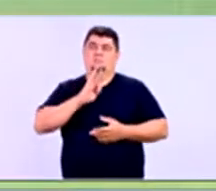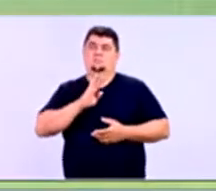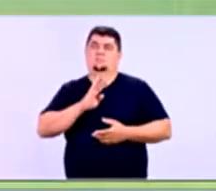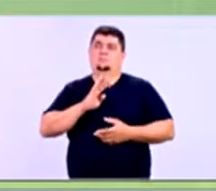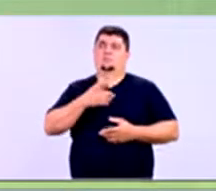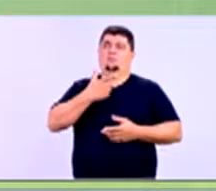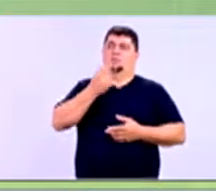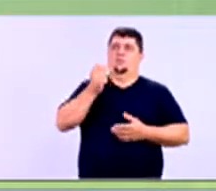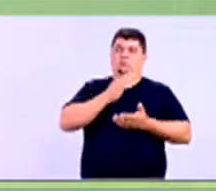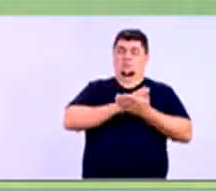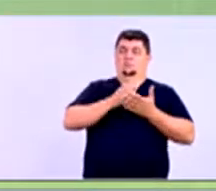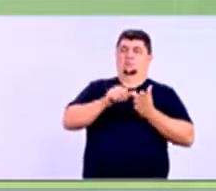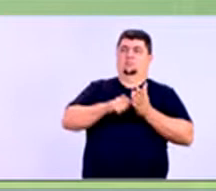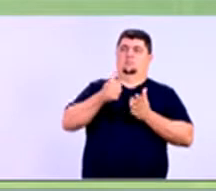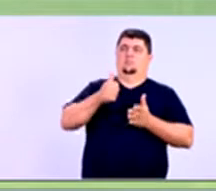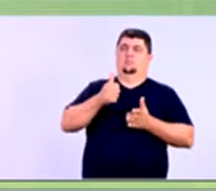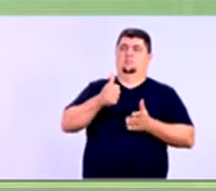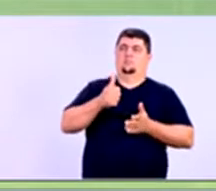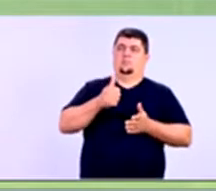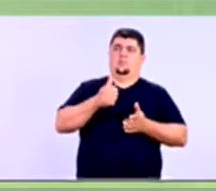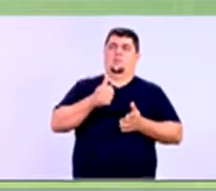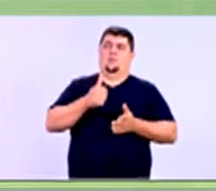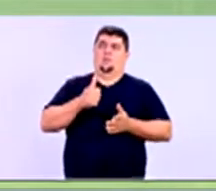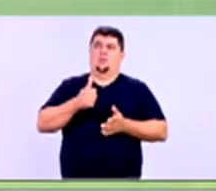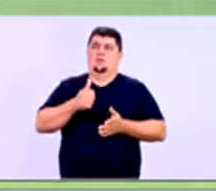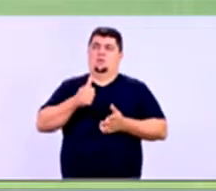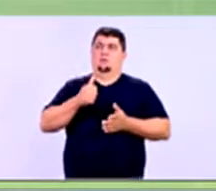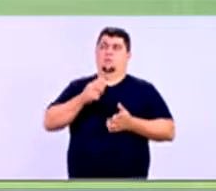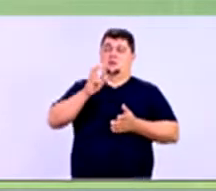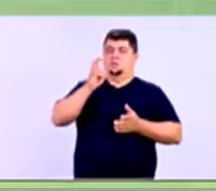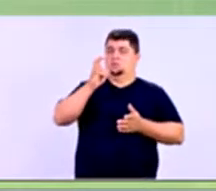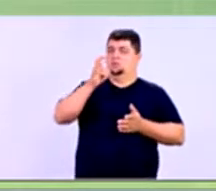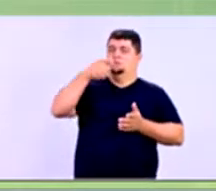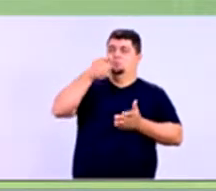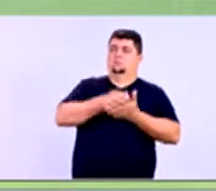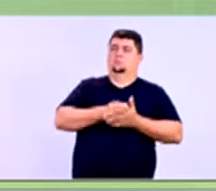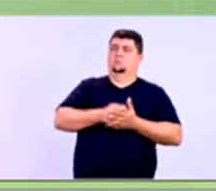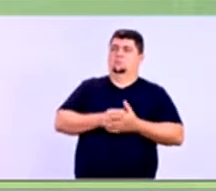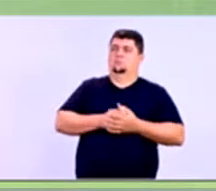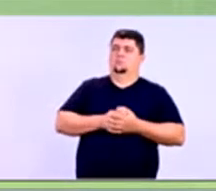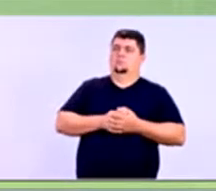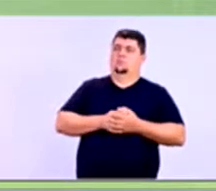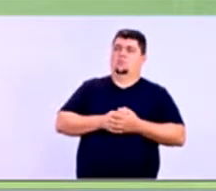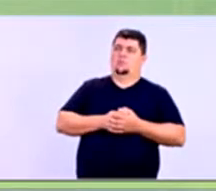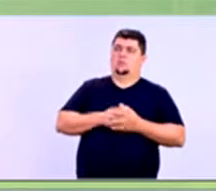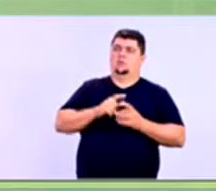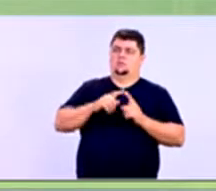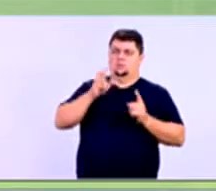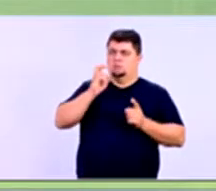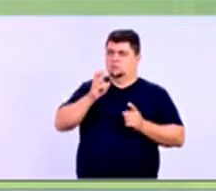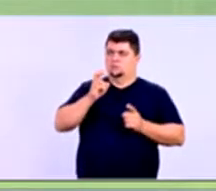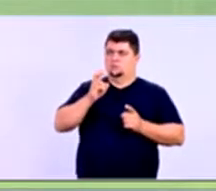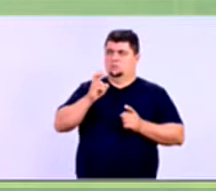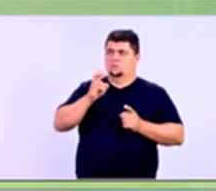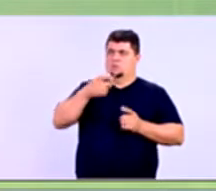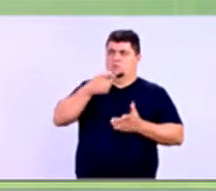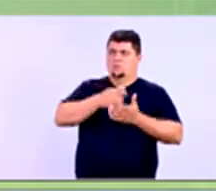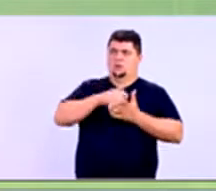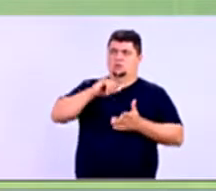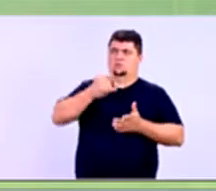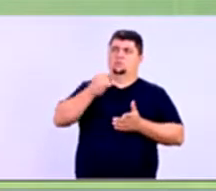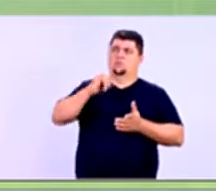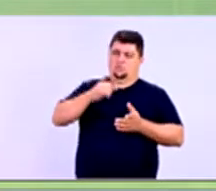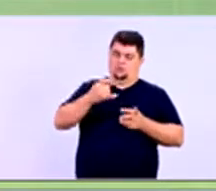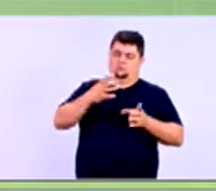mil. Vou pagar 5 mil da dívida. Mas eu vou pagar só os 5 mil ou vou pagar juros? Vou